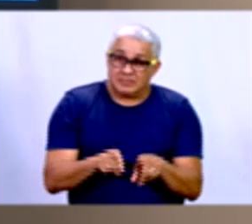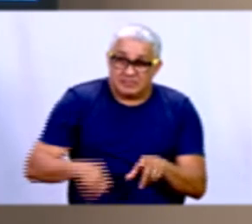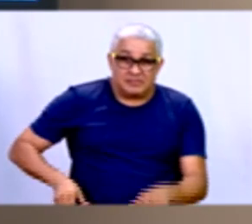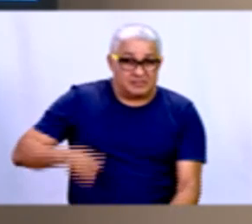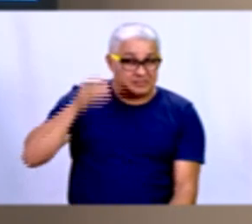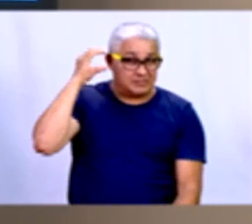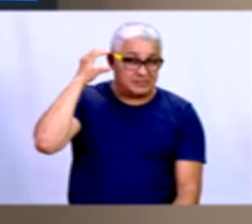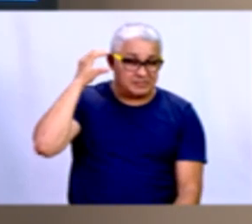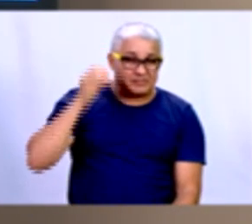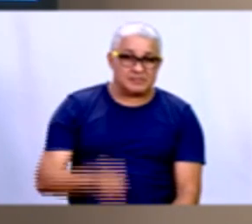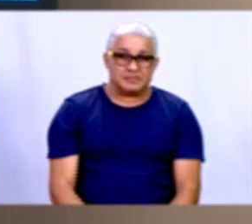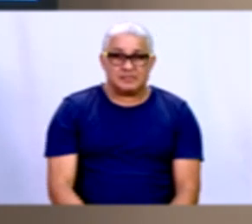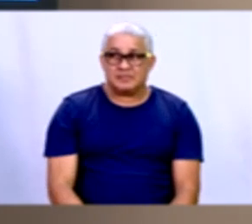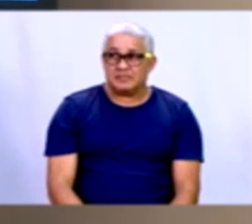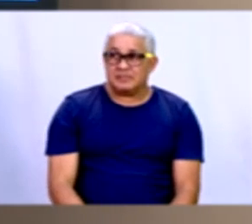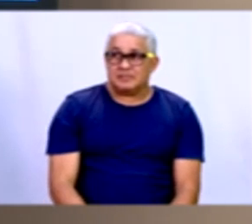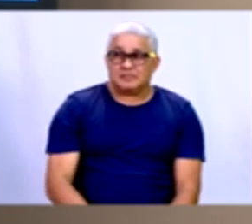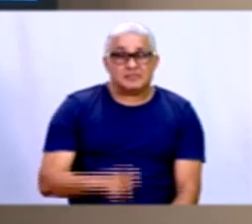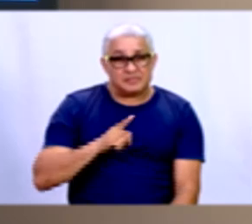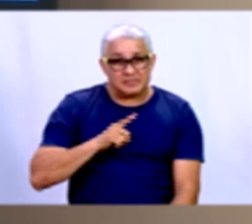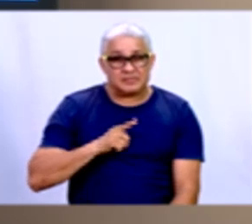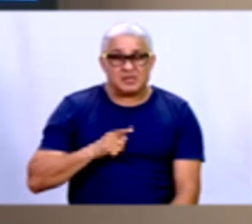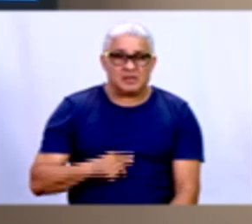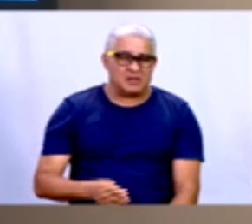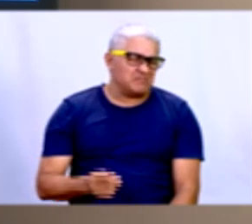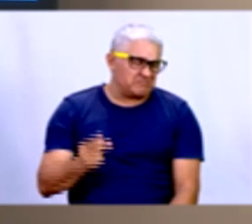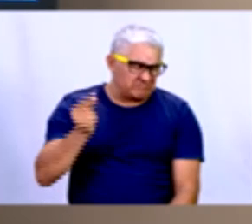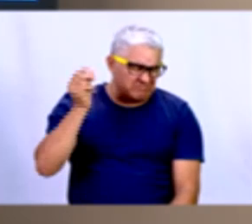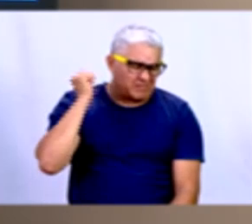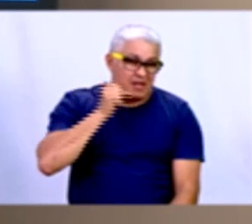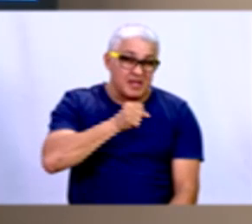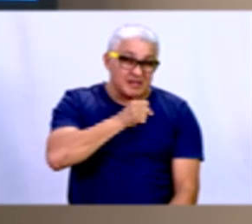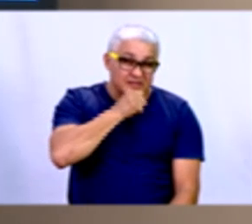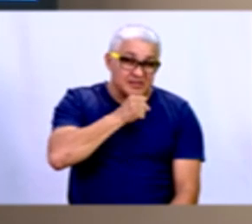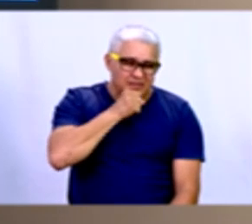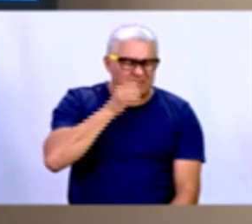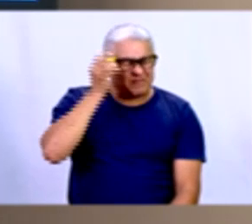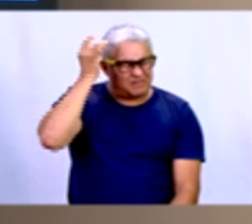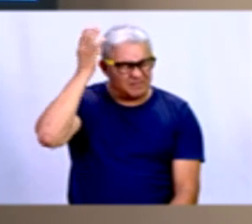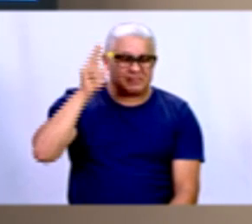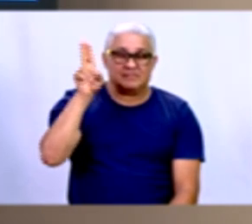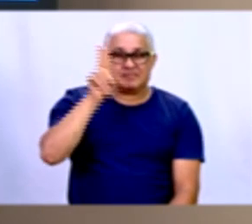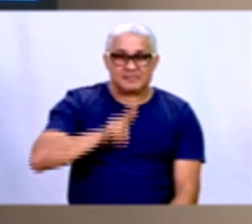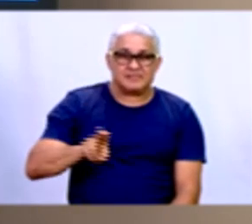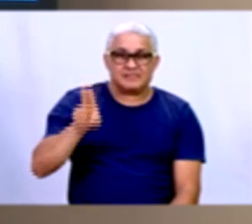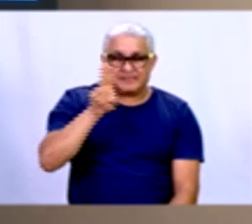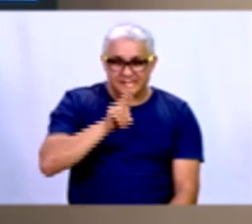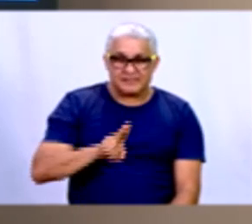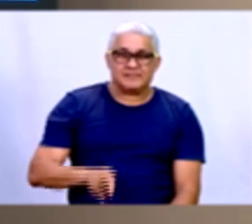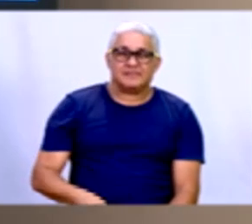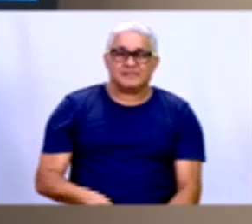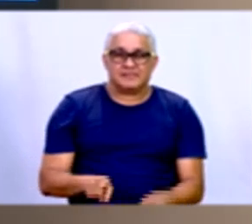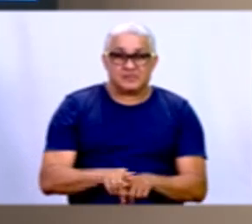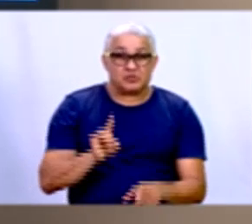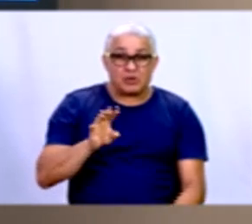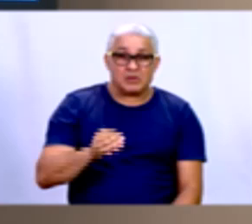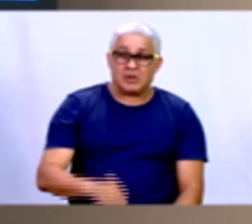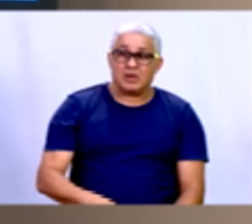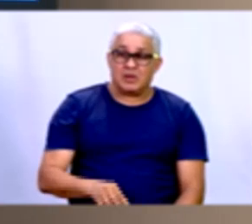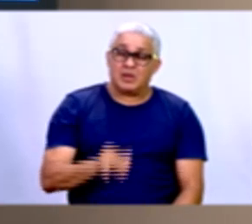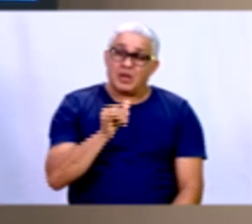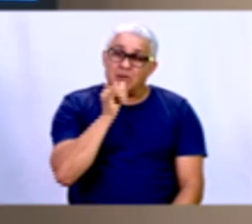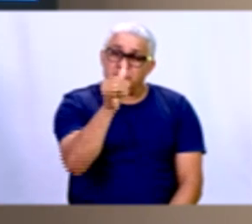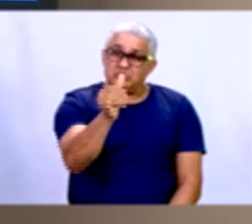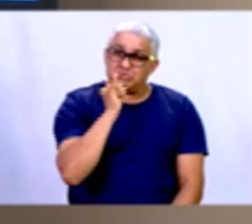celular, né? A gente tem aquele telefone celular mais antigo, que ele é bem fácil de utilizar, que era só para ligar. Hoje a gente